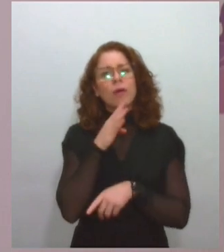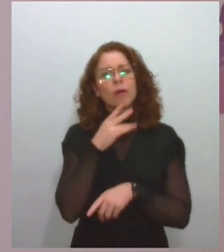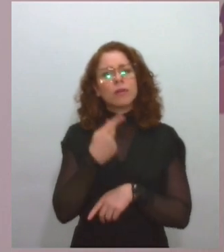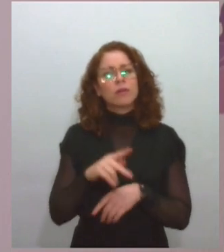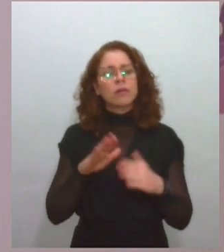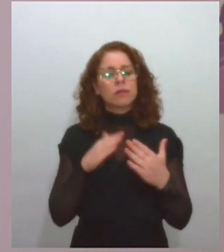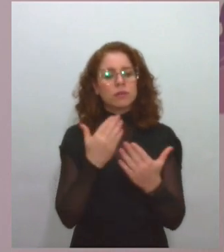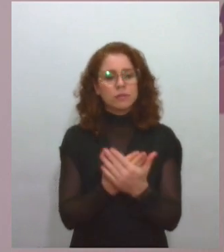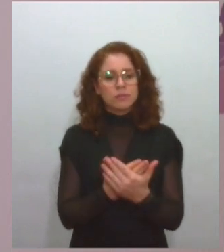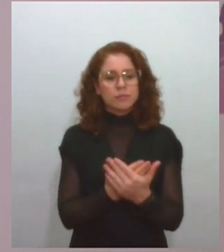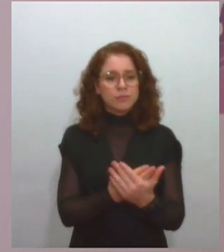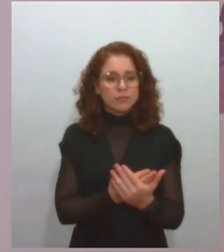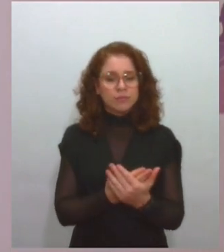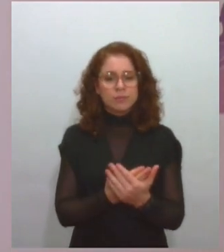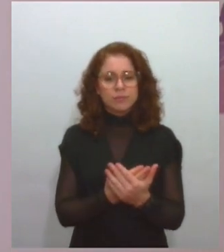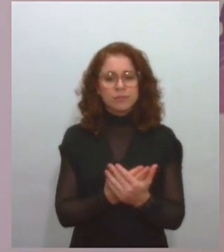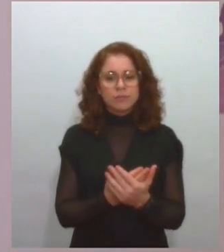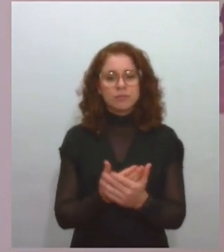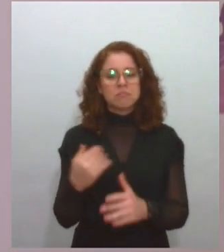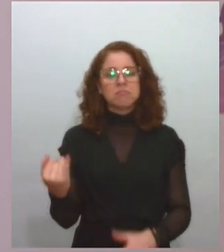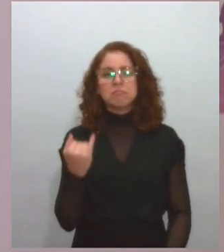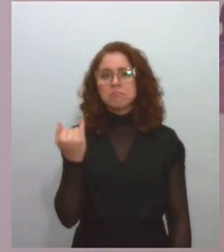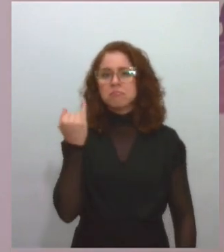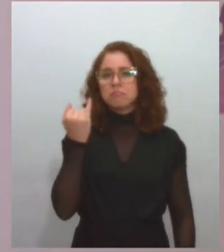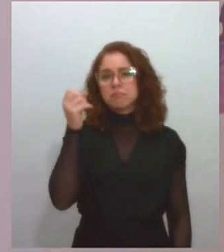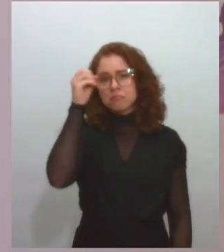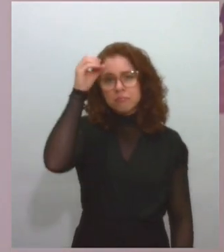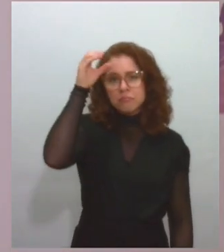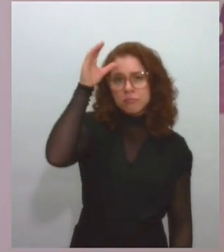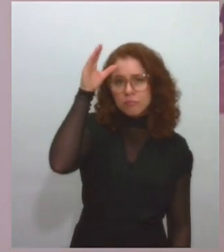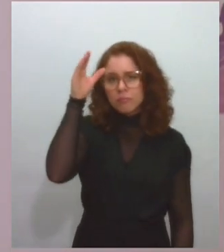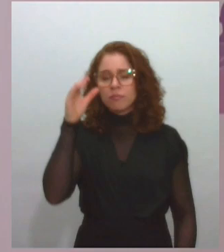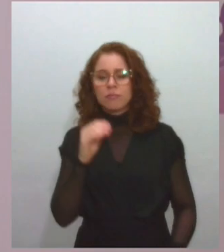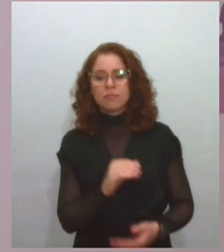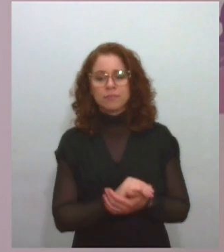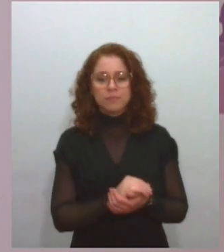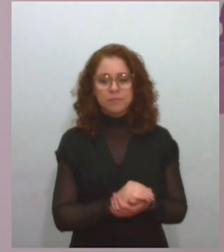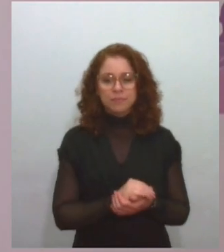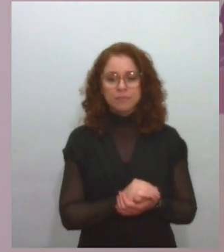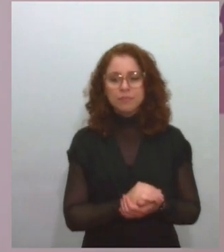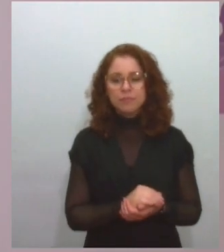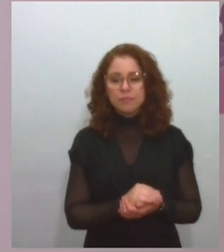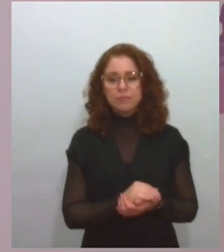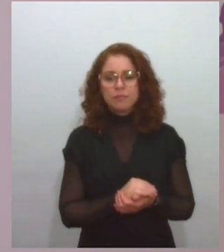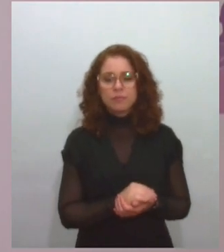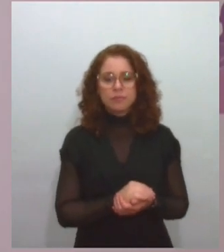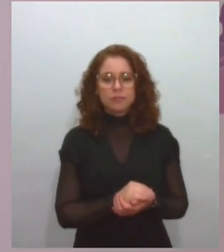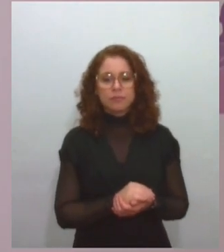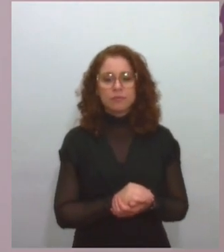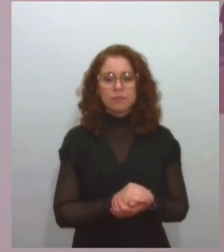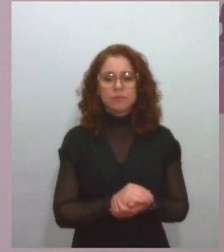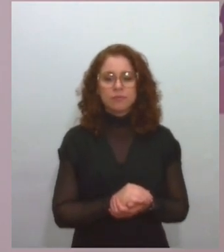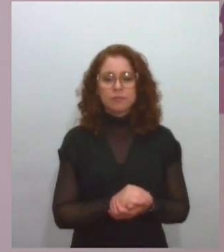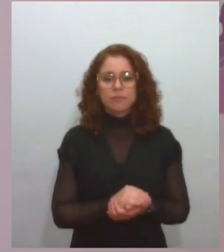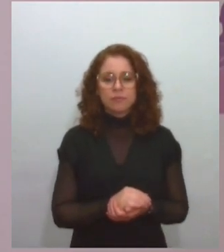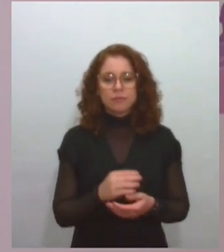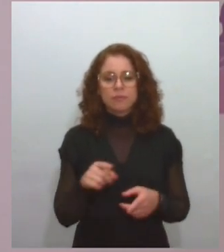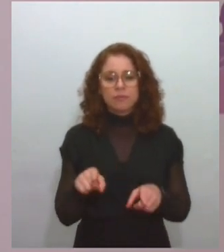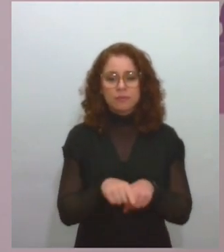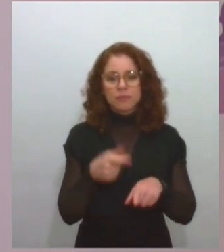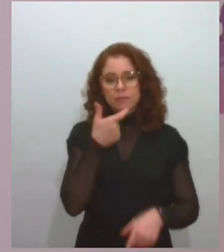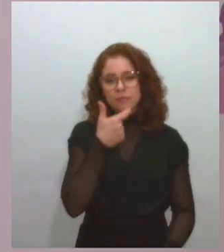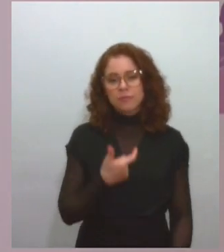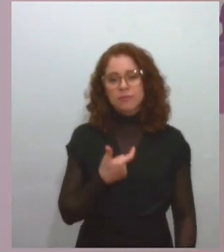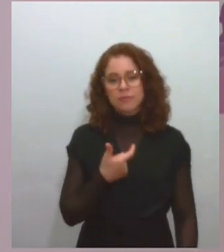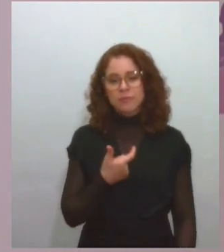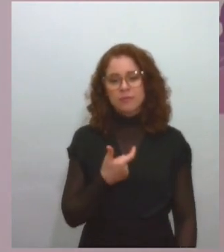muito rica nesse tipo de área. E como eu posso dizer, vou cursar direito, é